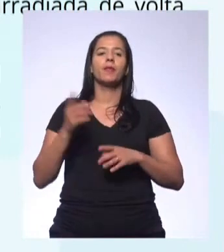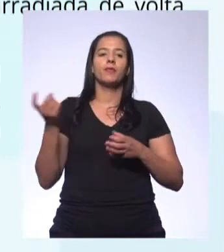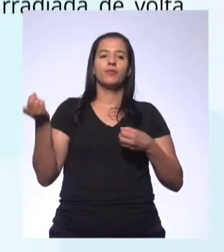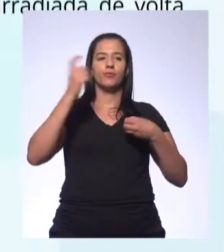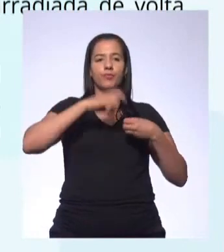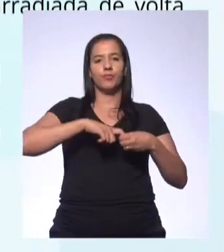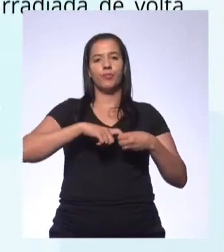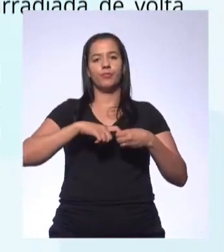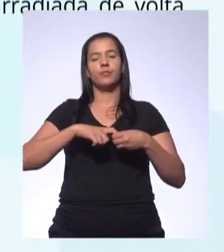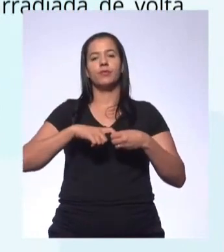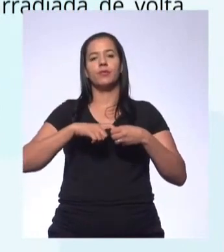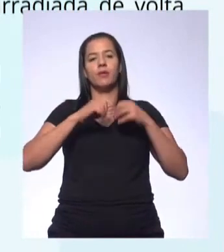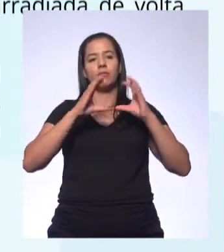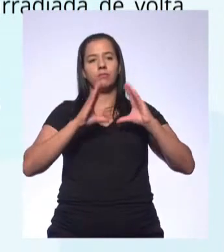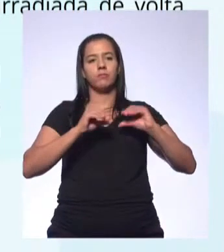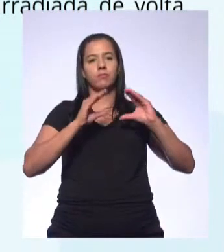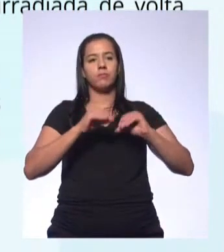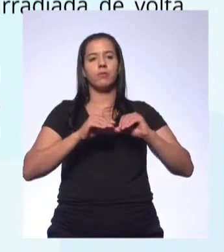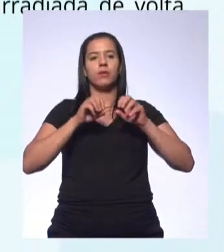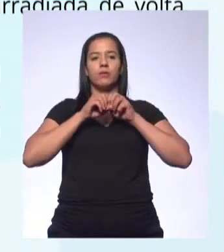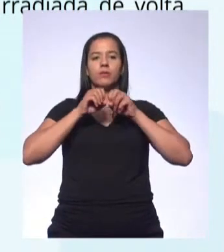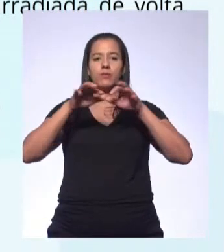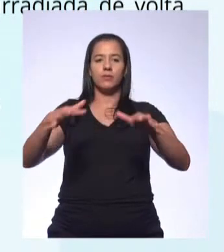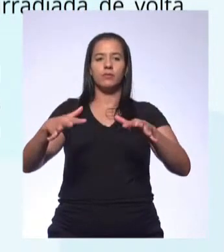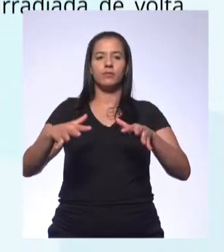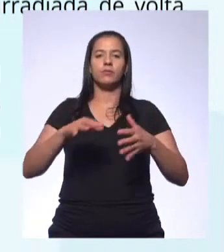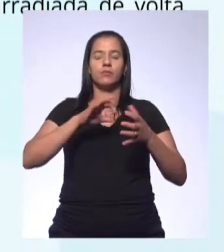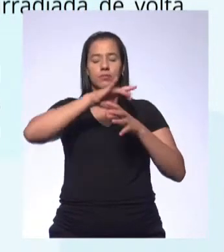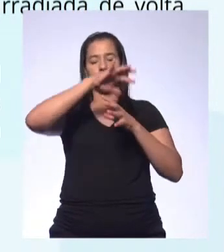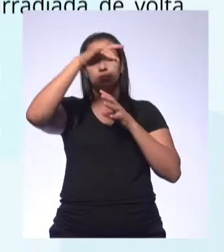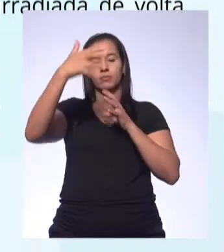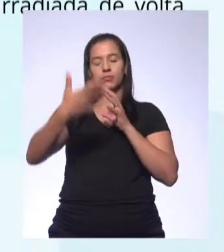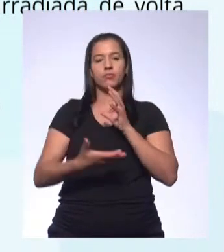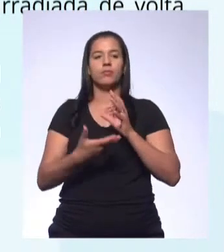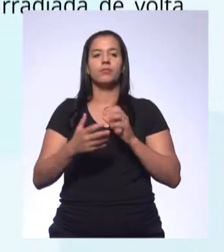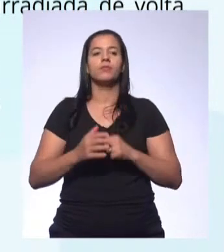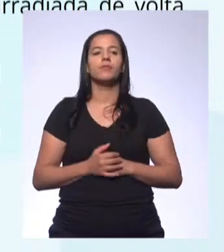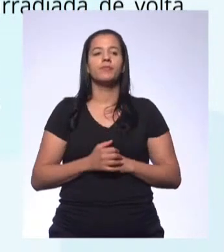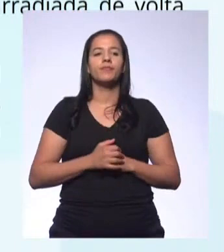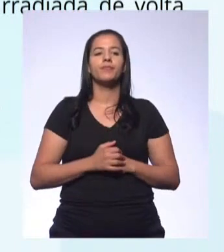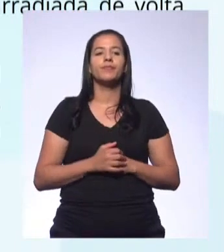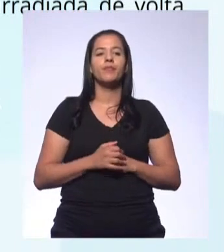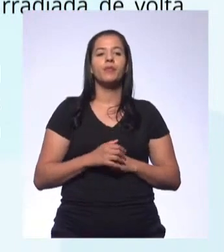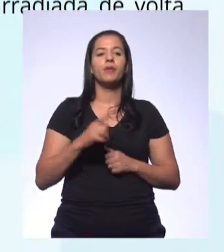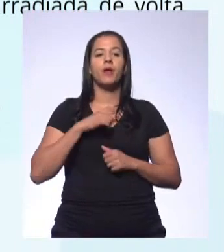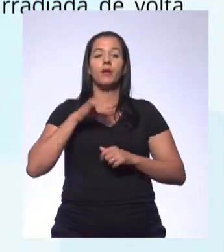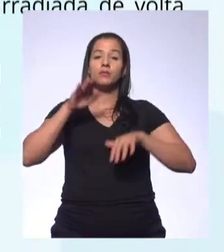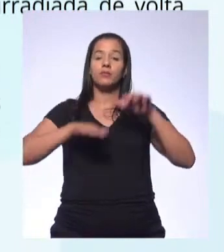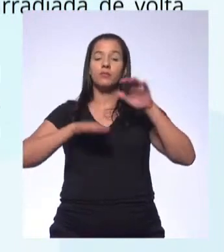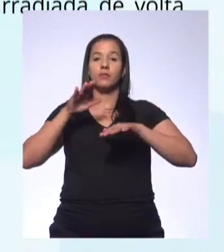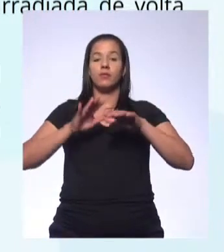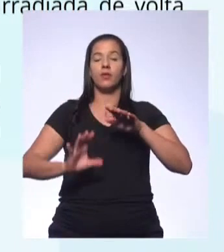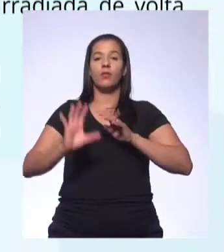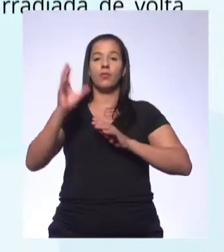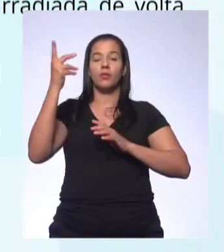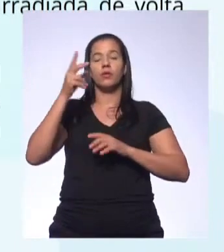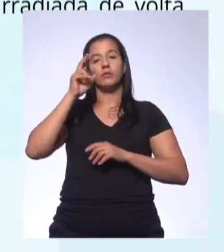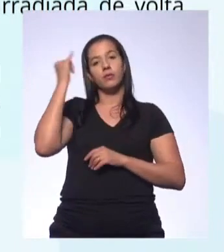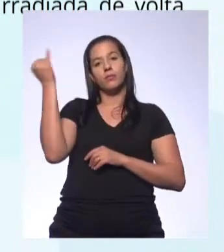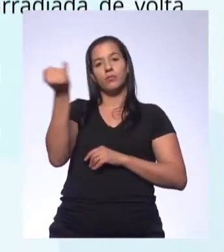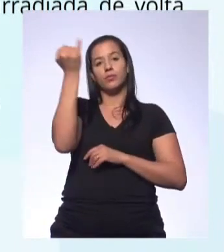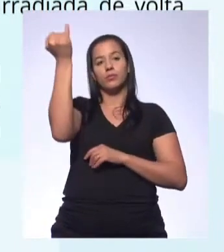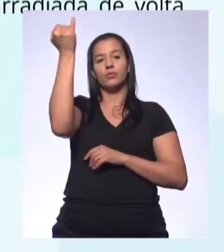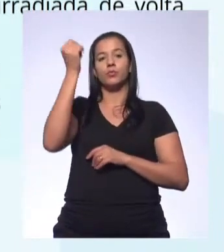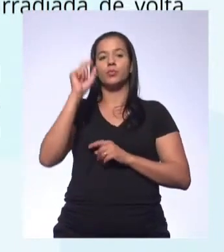superfície, não sendo liberada para o espaço. Efeito estufa dentro de determinada faixa é vital e